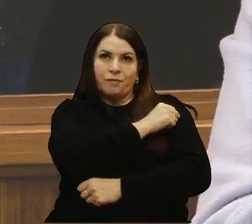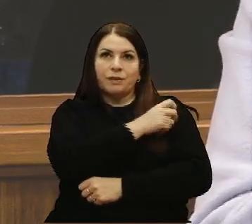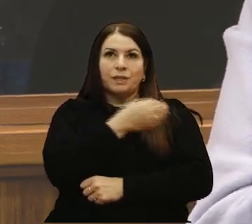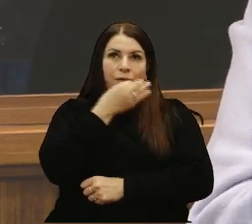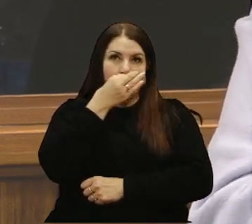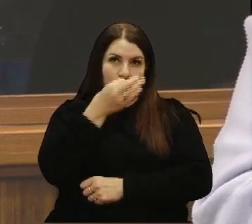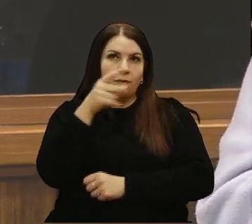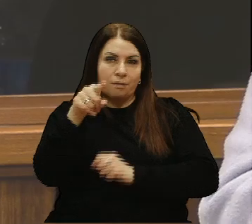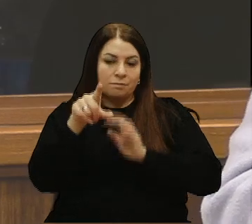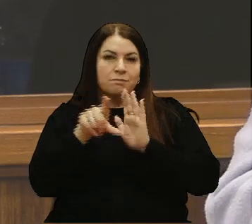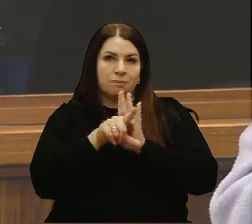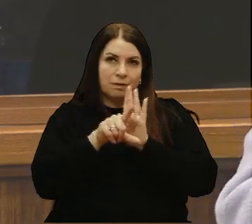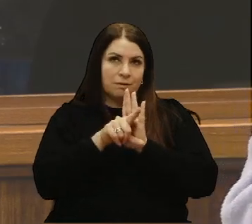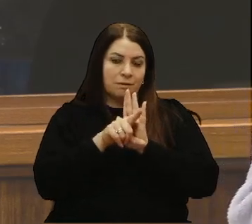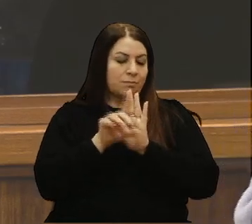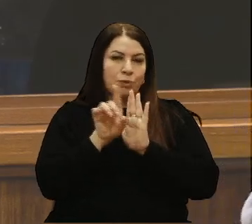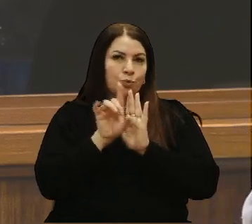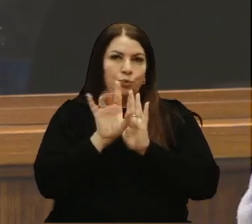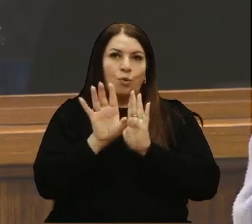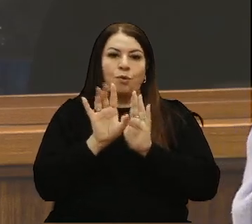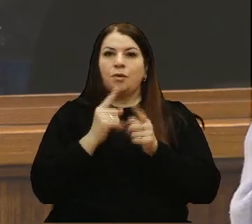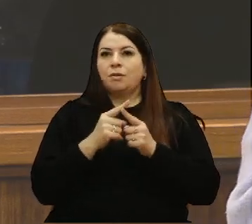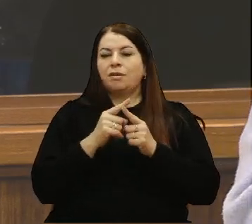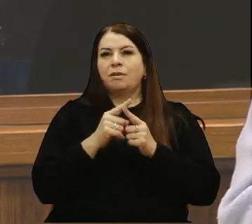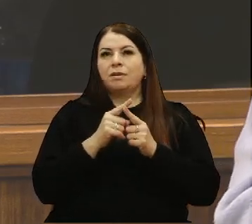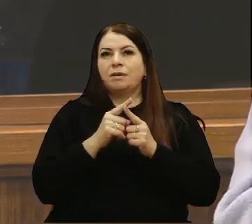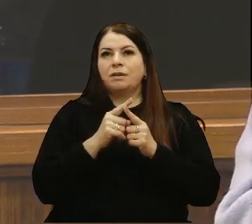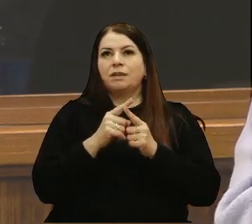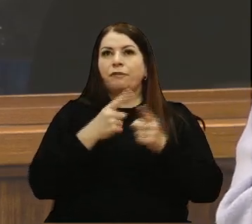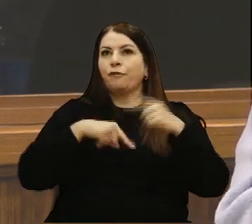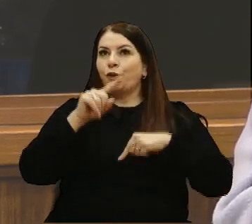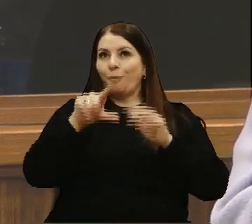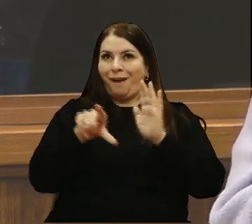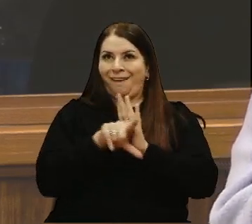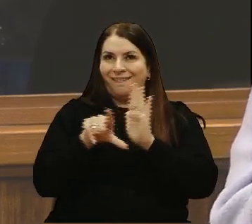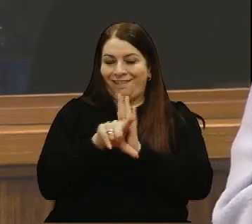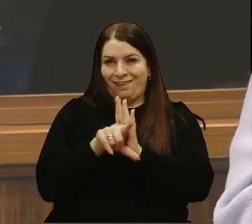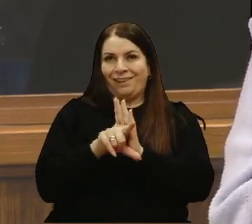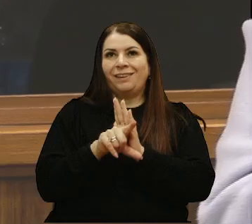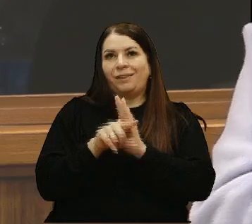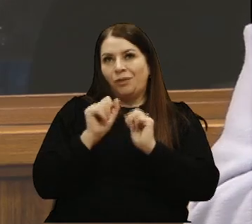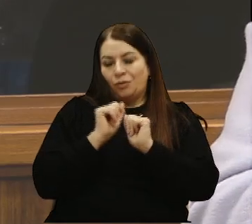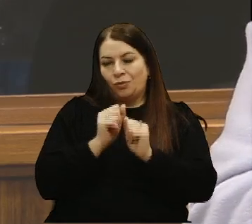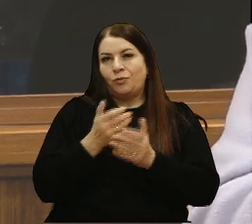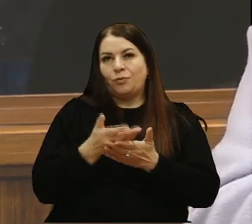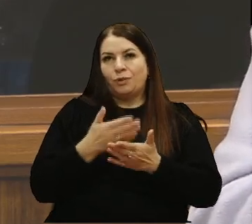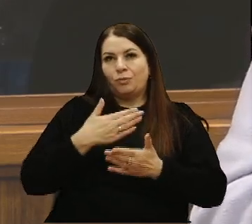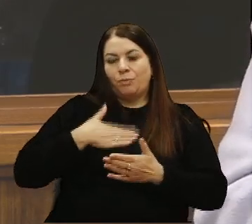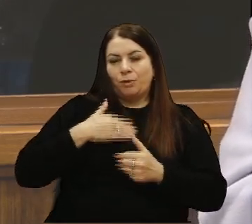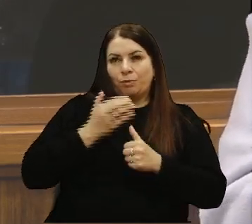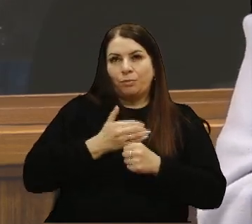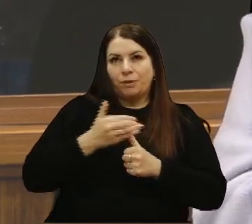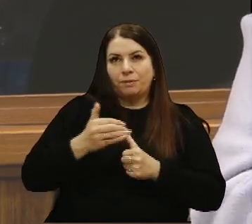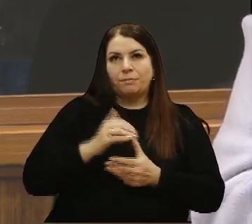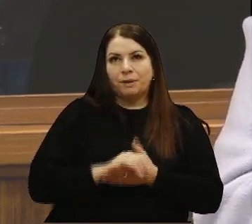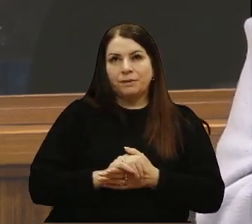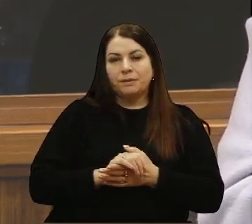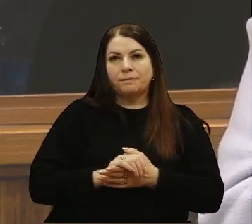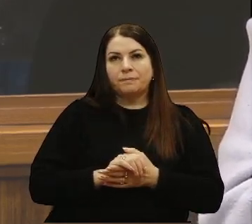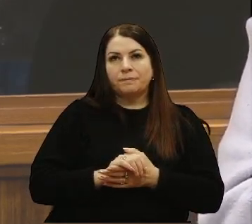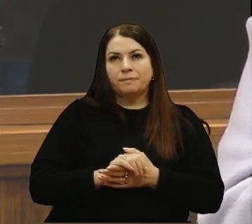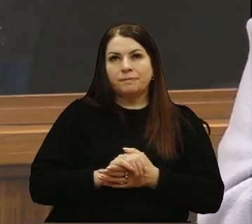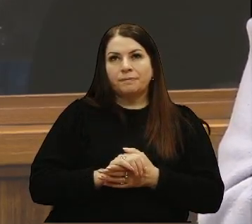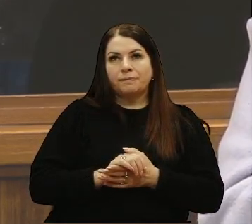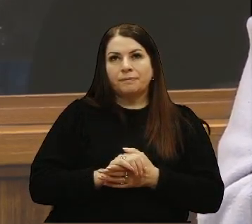essa lei, mas não só que isso virou uma lei através do meu mandato,